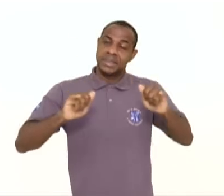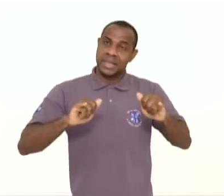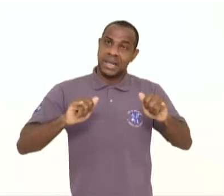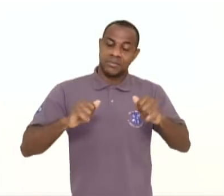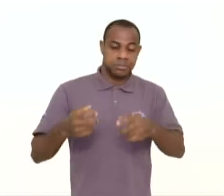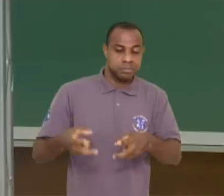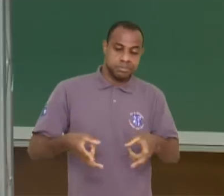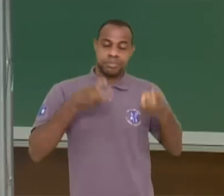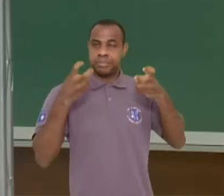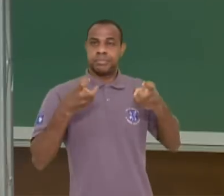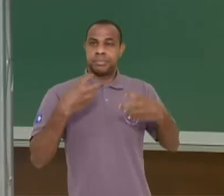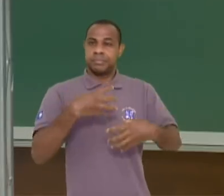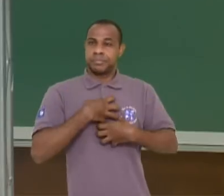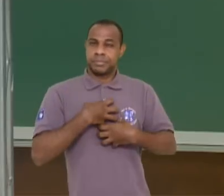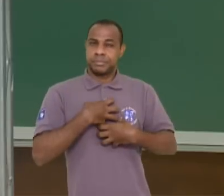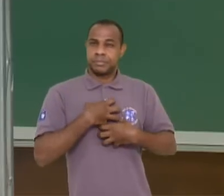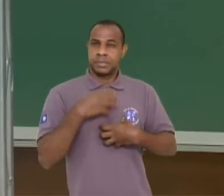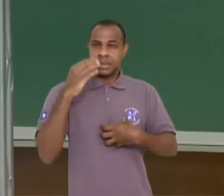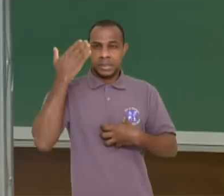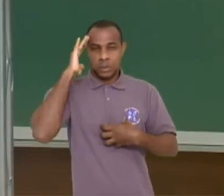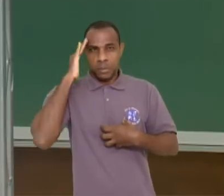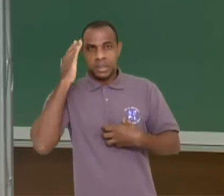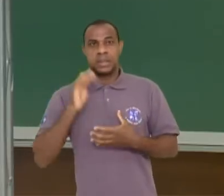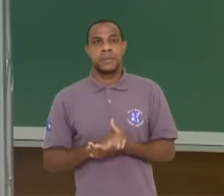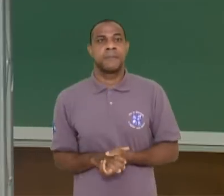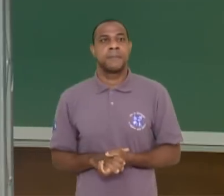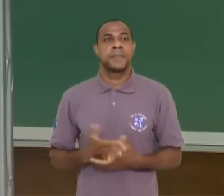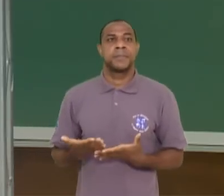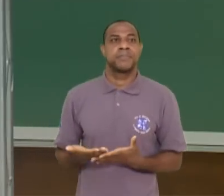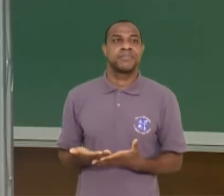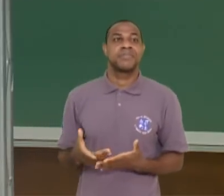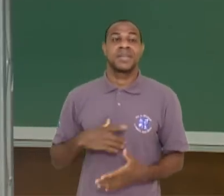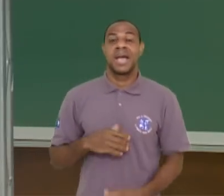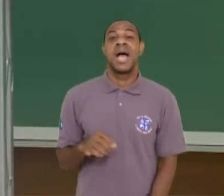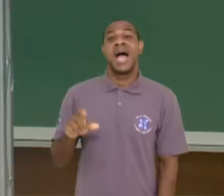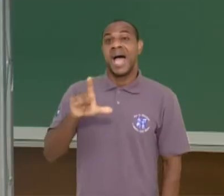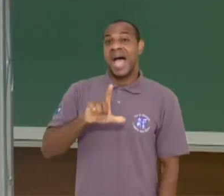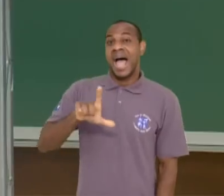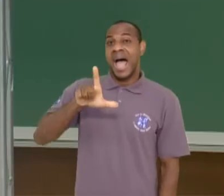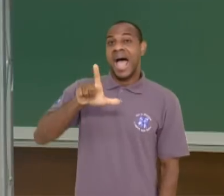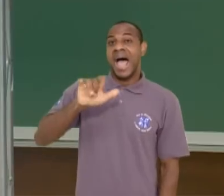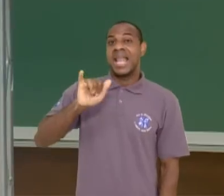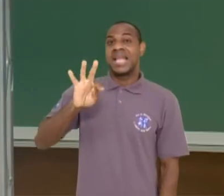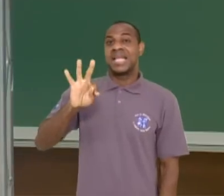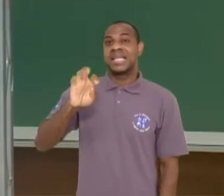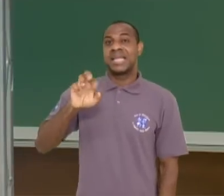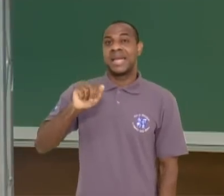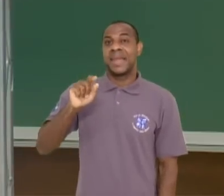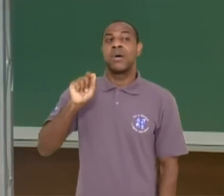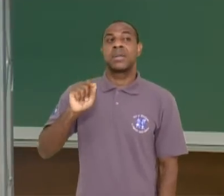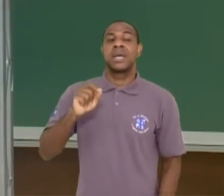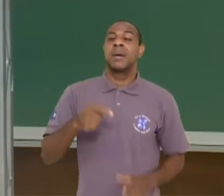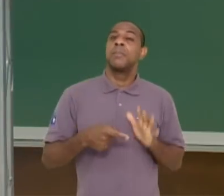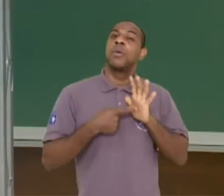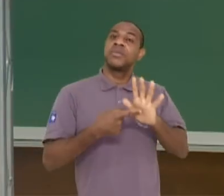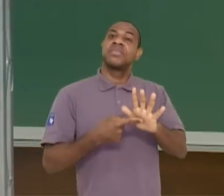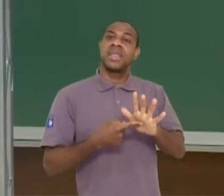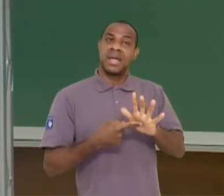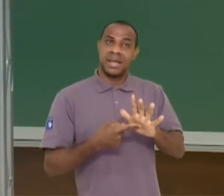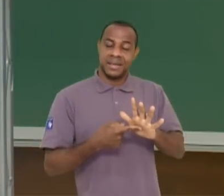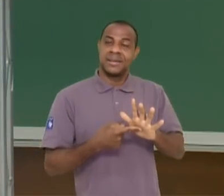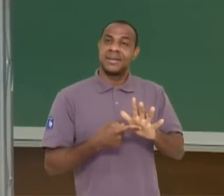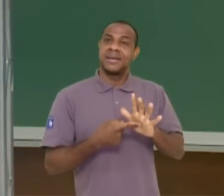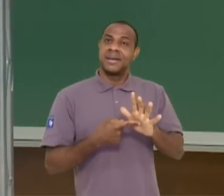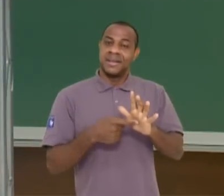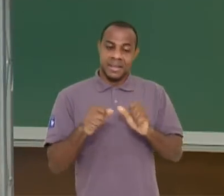complexa, né? Então na primeira nós tínhamos a forma literal, que a ideia é repassar realmente aquilo para o público entender o que está sendo repassado.